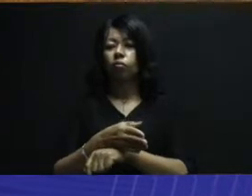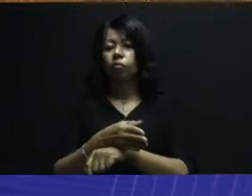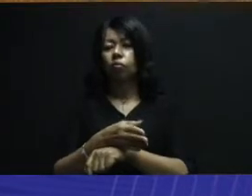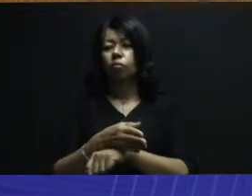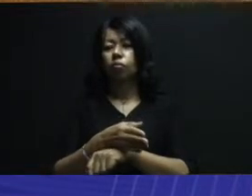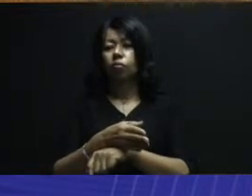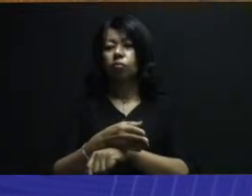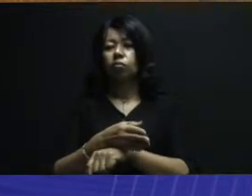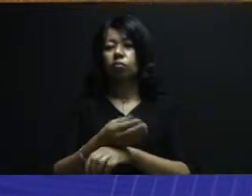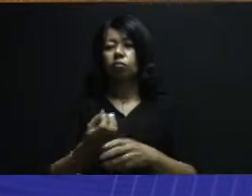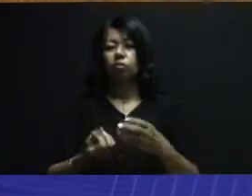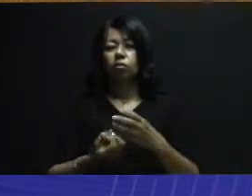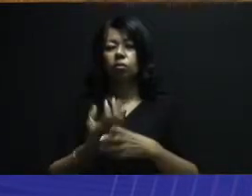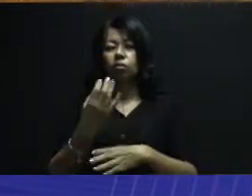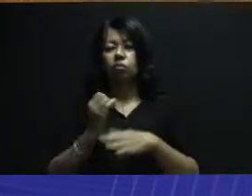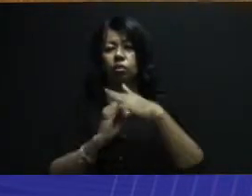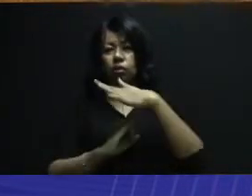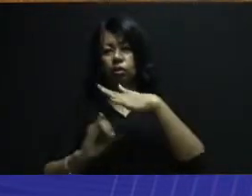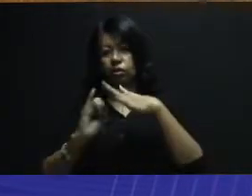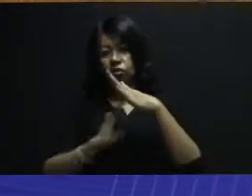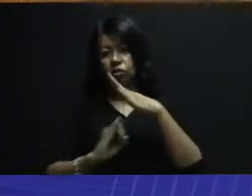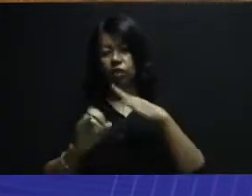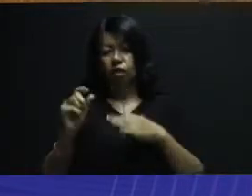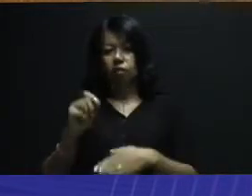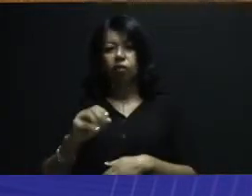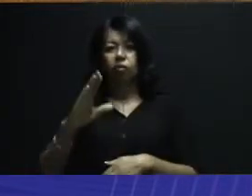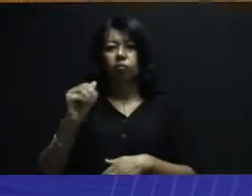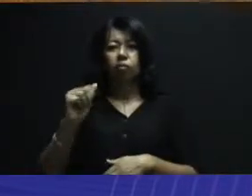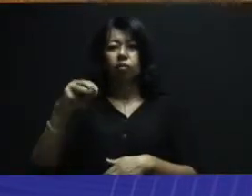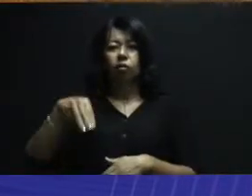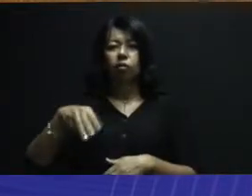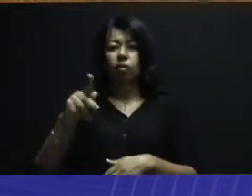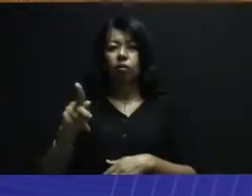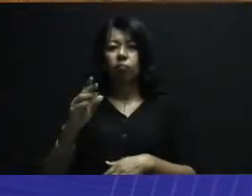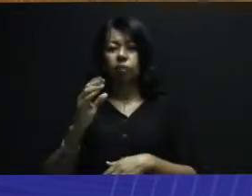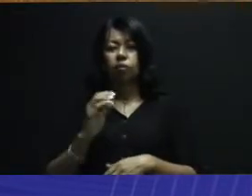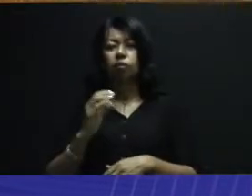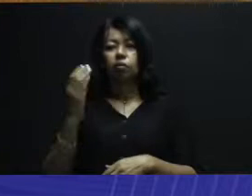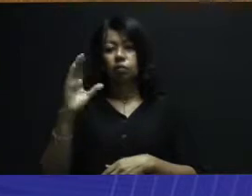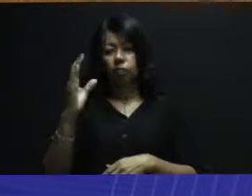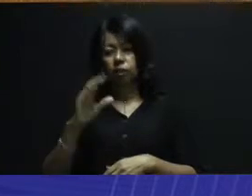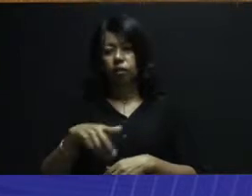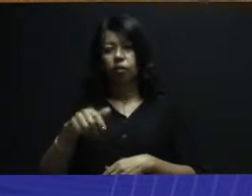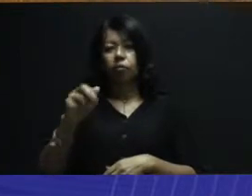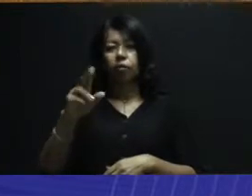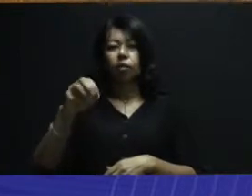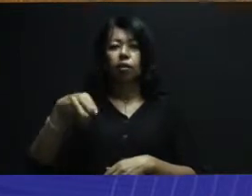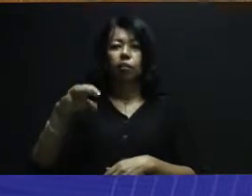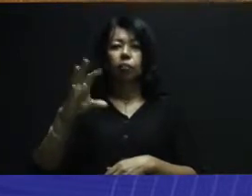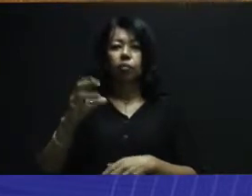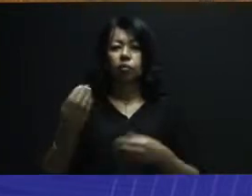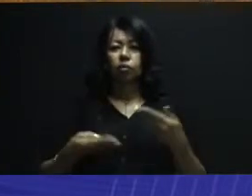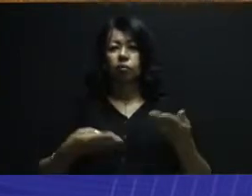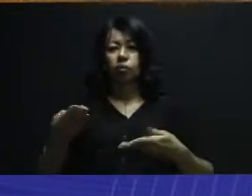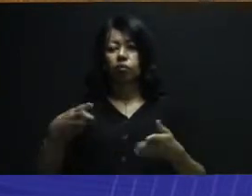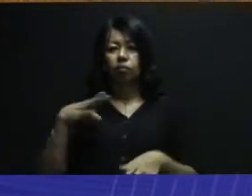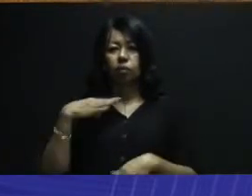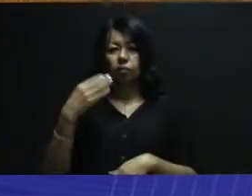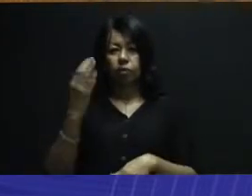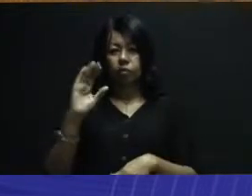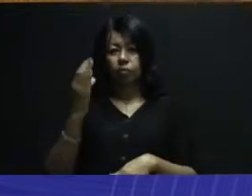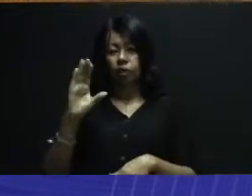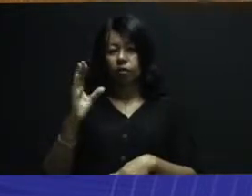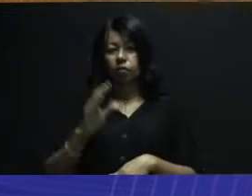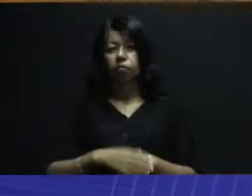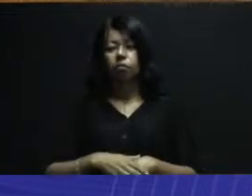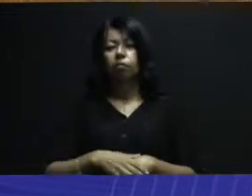de entidades, dentre elas o CAMP de Cubatão, o Grêmio de Servidores Municipais de Cubatão,